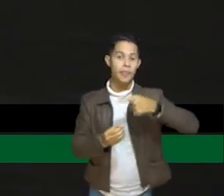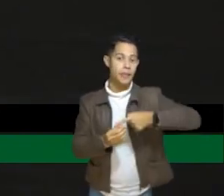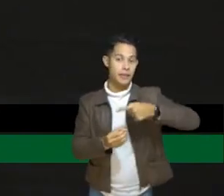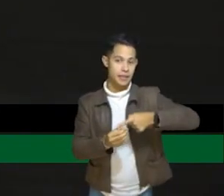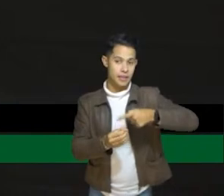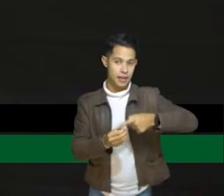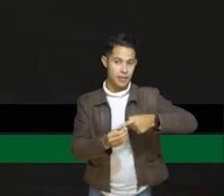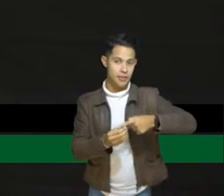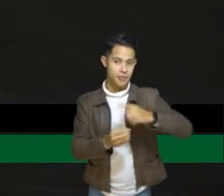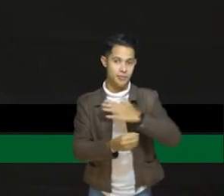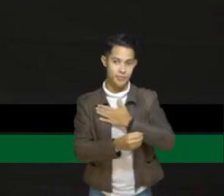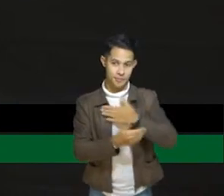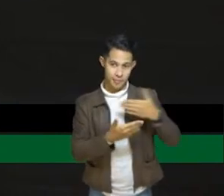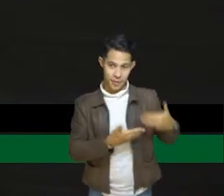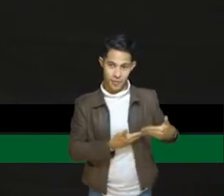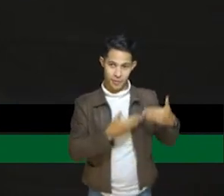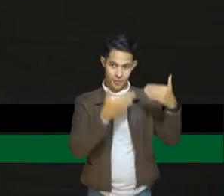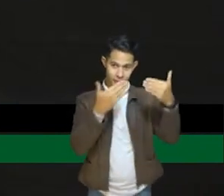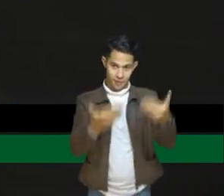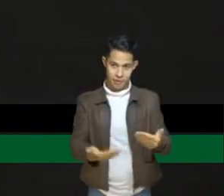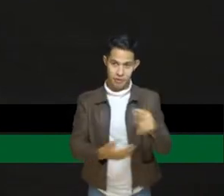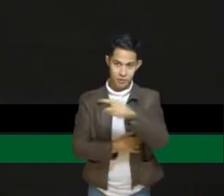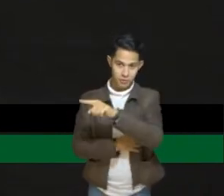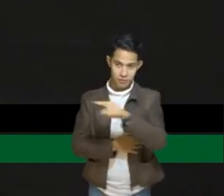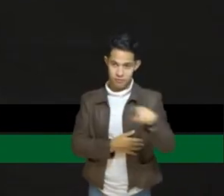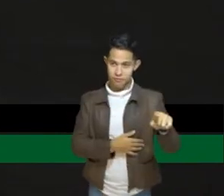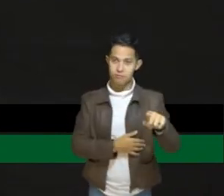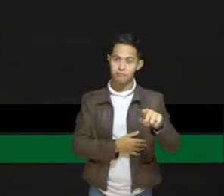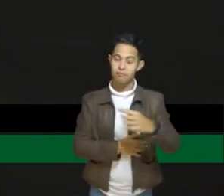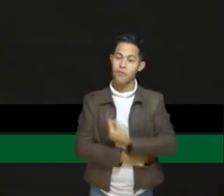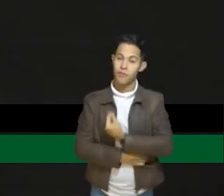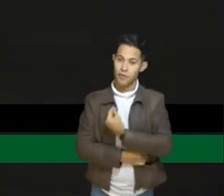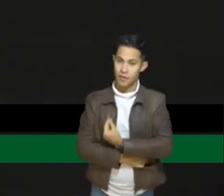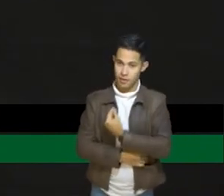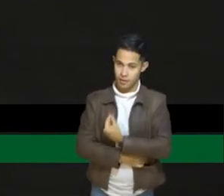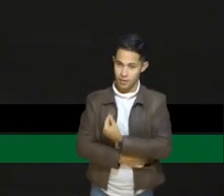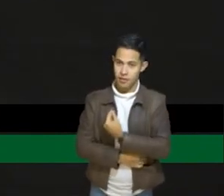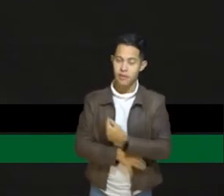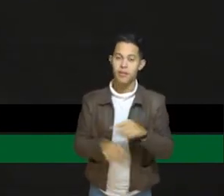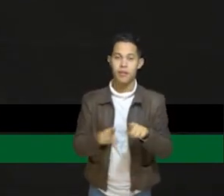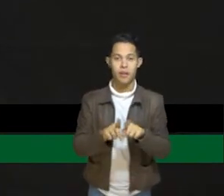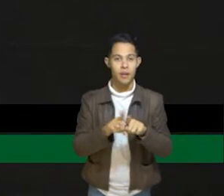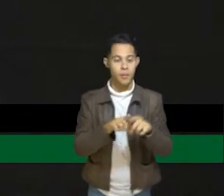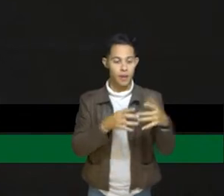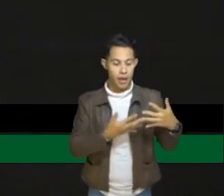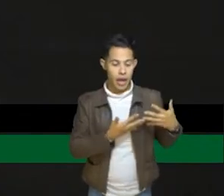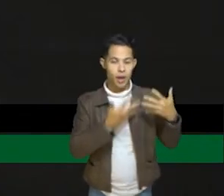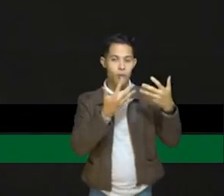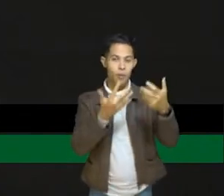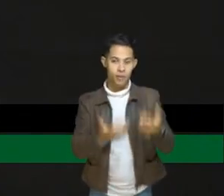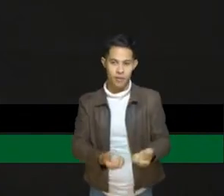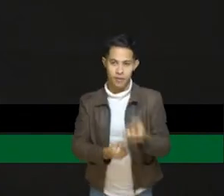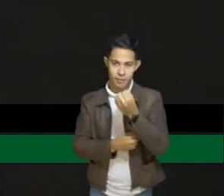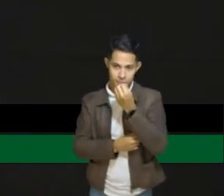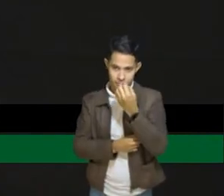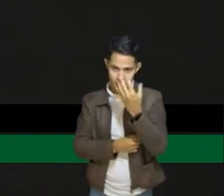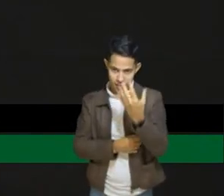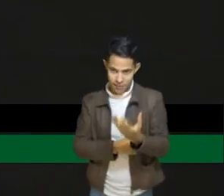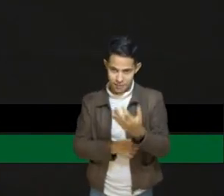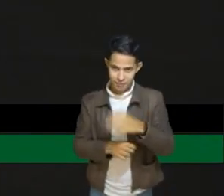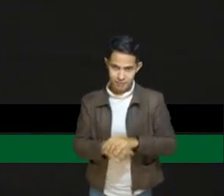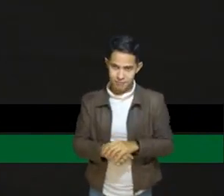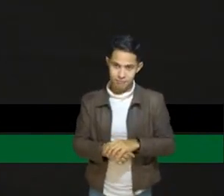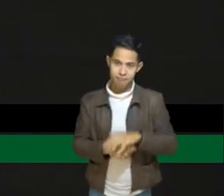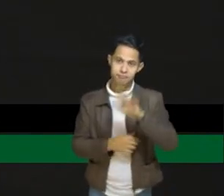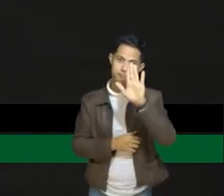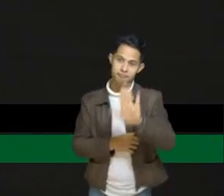meu convite vai para que vocês façam presença e vamos acolhê-los muito bem. E uma das